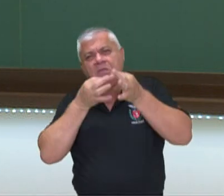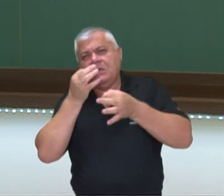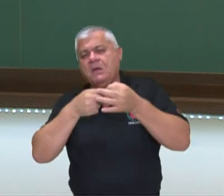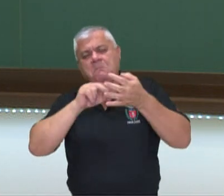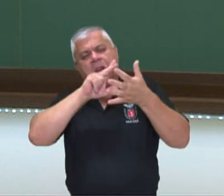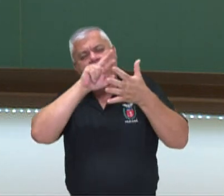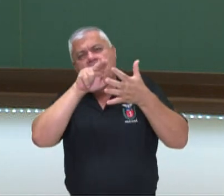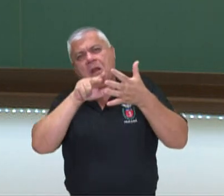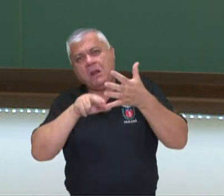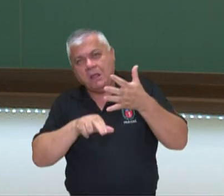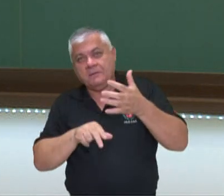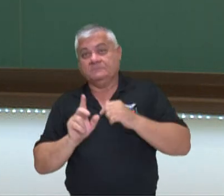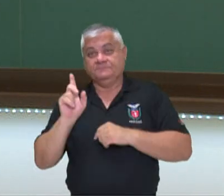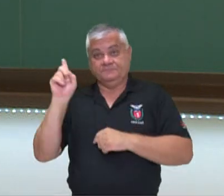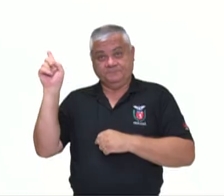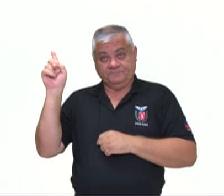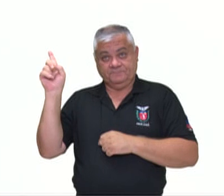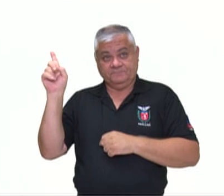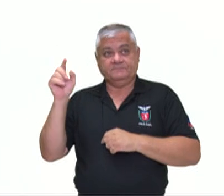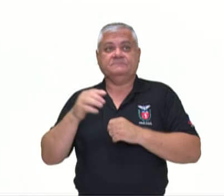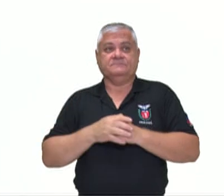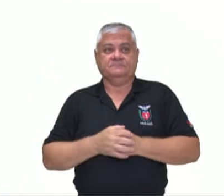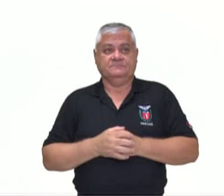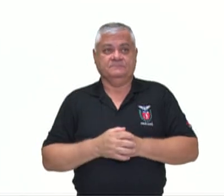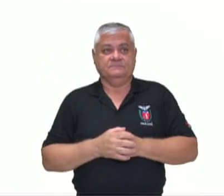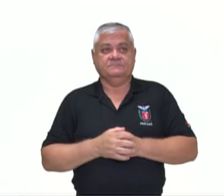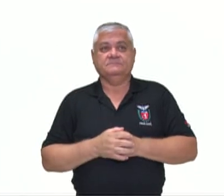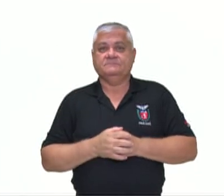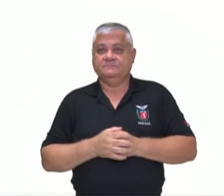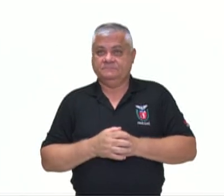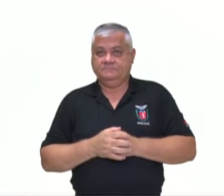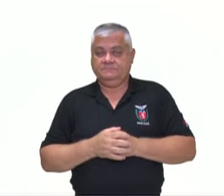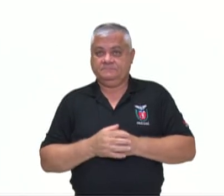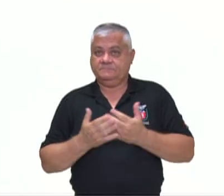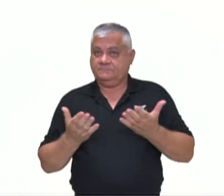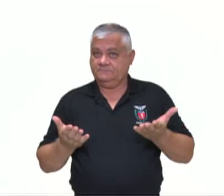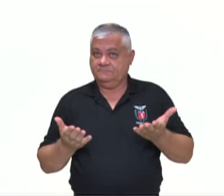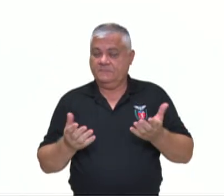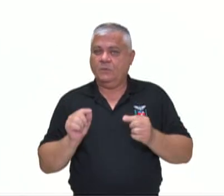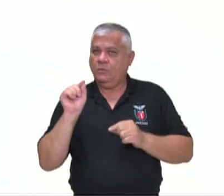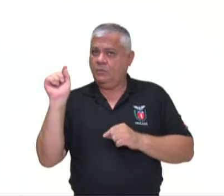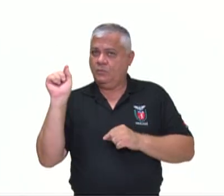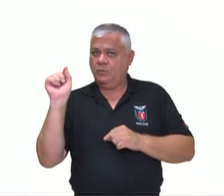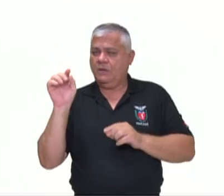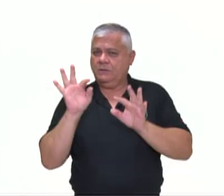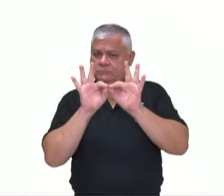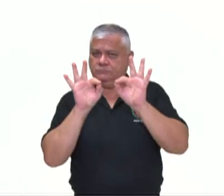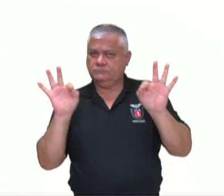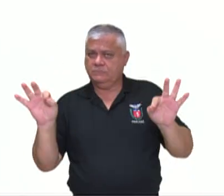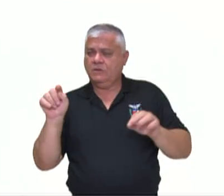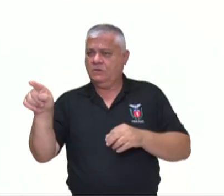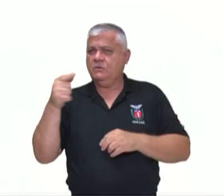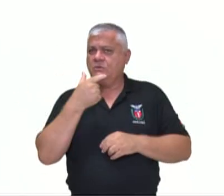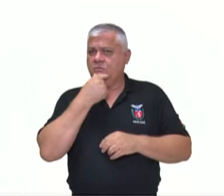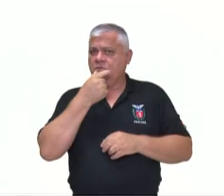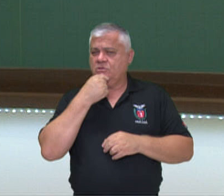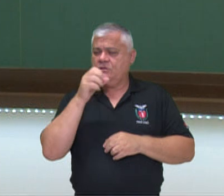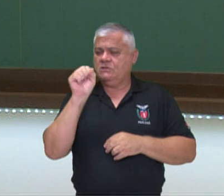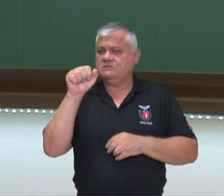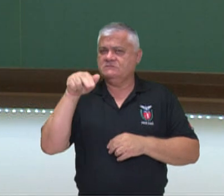por exemplo nós temos aqui, Sam likes to go camping in the woods. Então, no caso, o Sam gosta